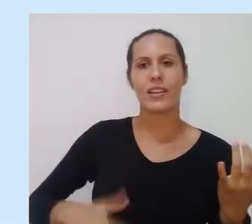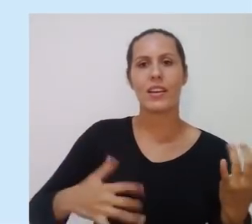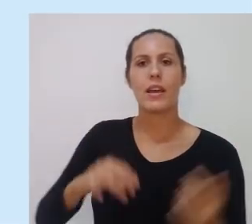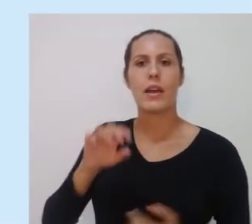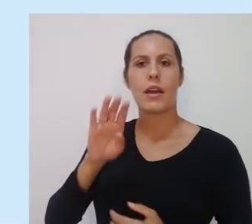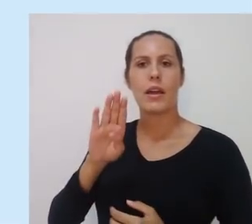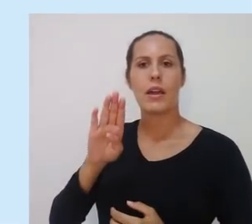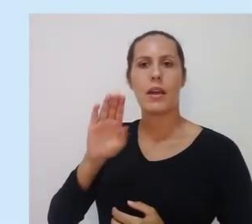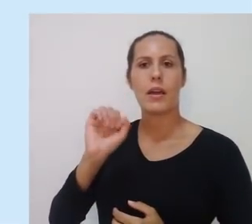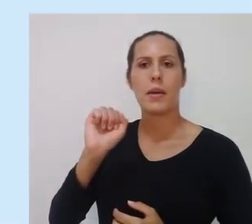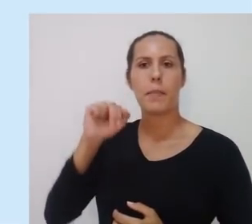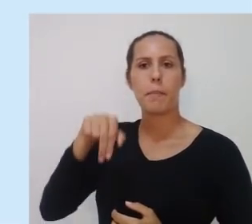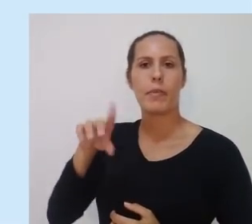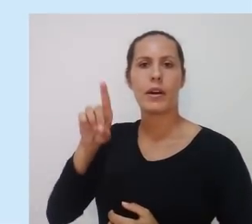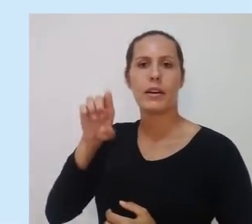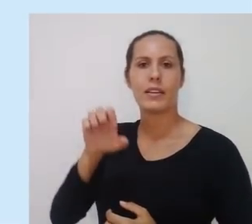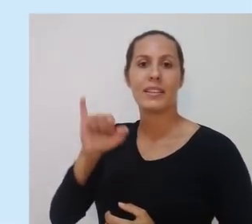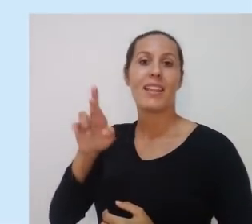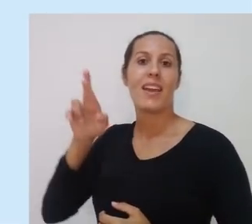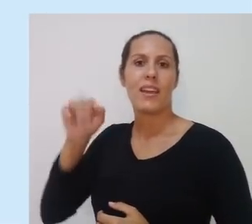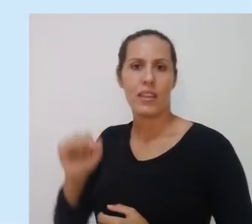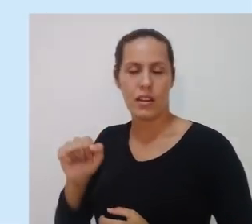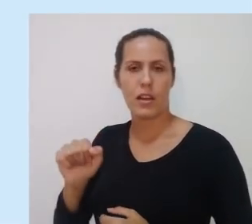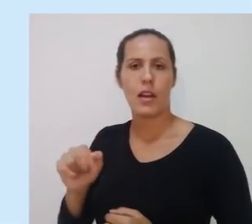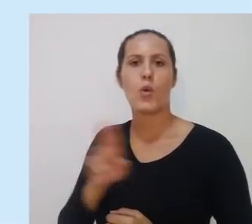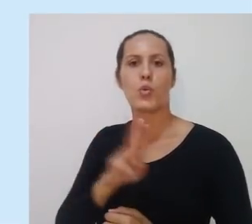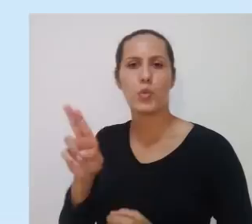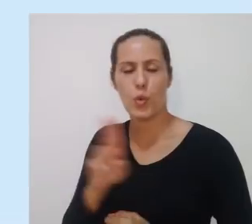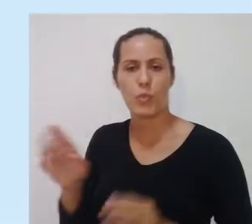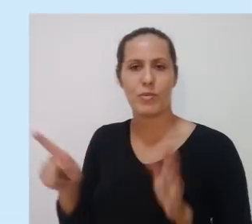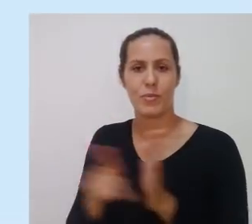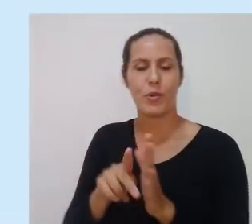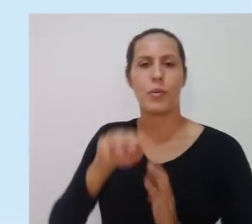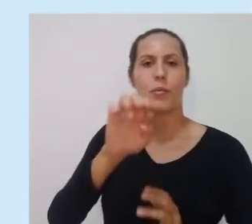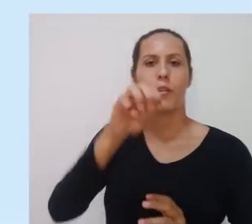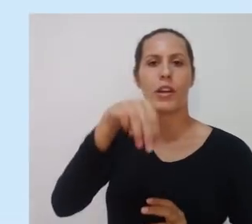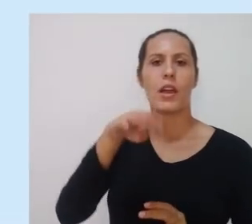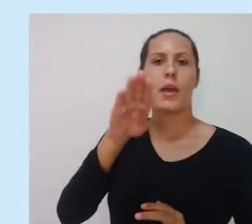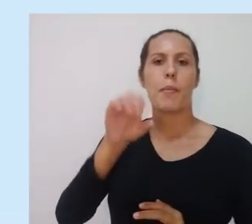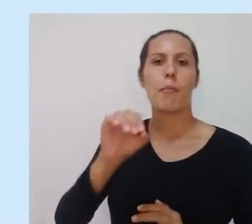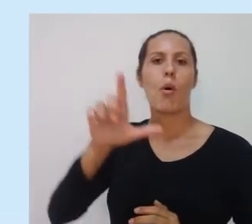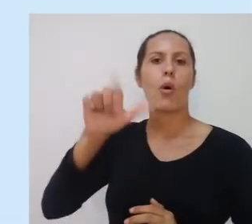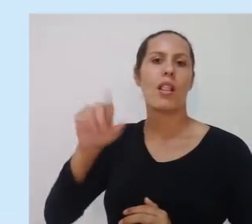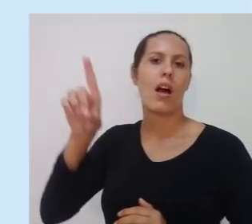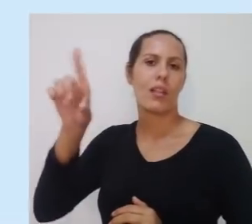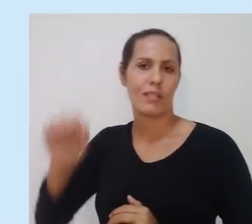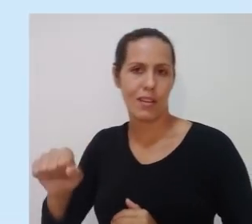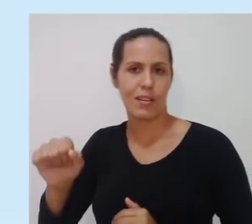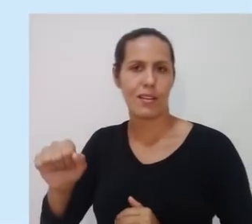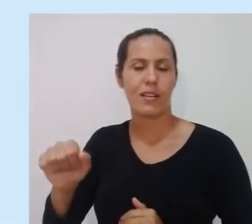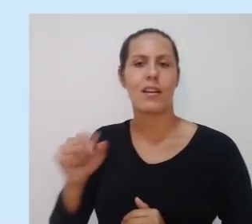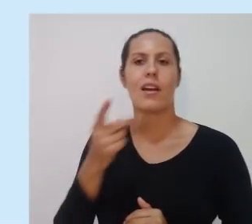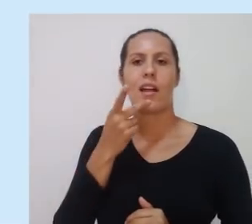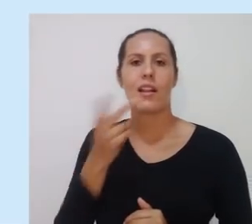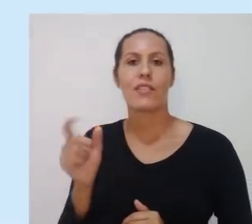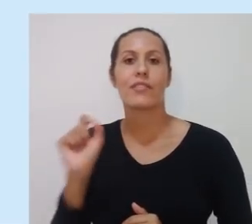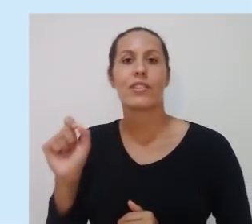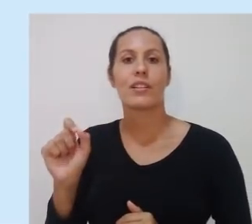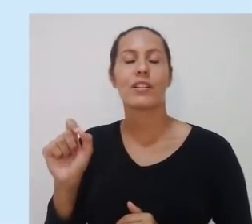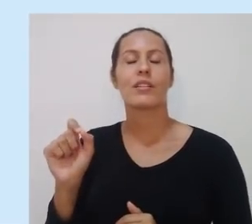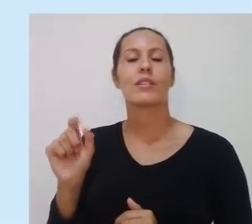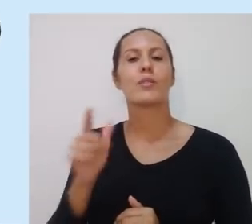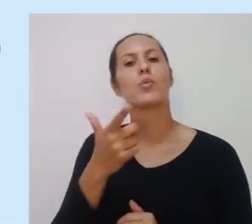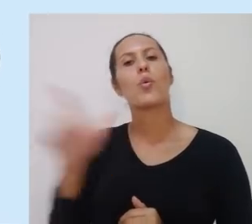fazem no pandeiro. Isso o pessoal chama mais de embolada. E tem o pessoal que vai na viola,